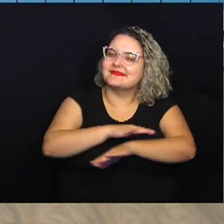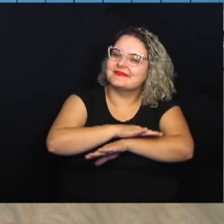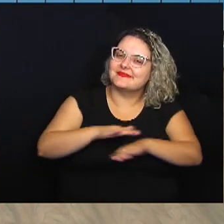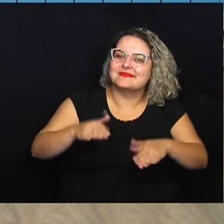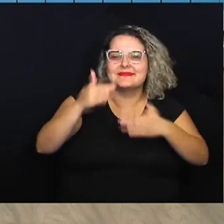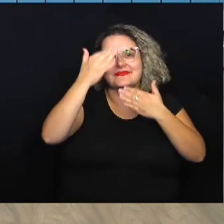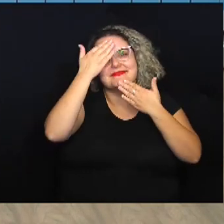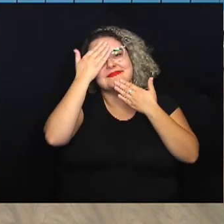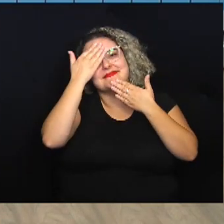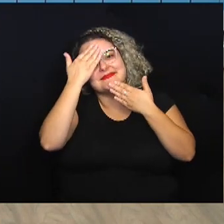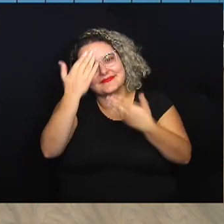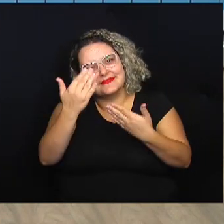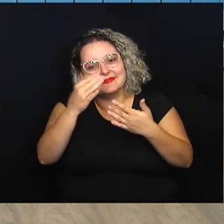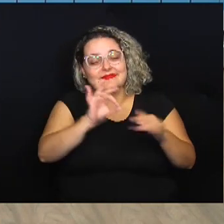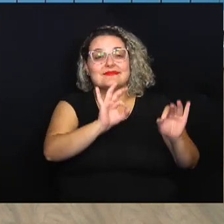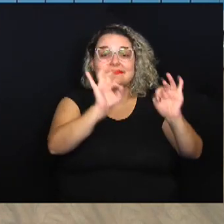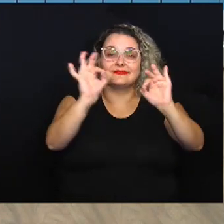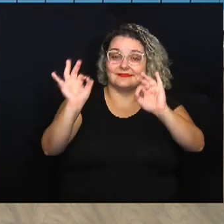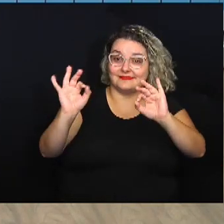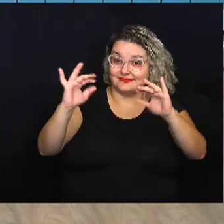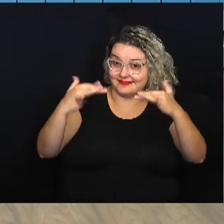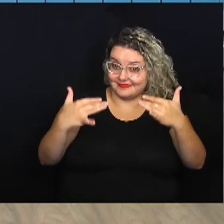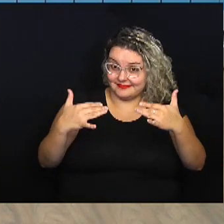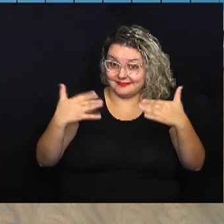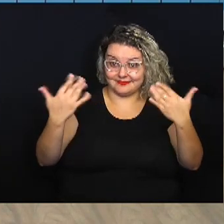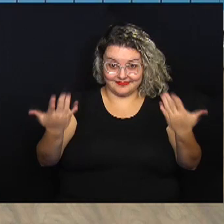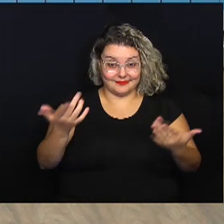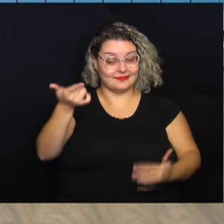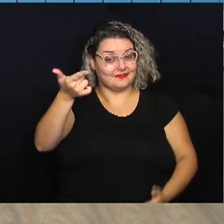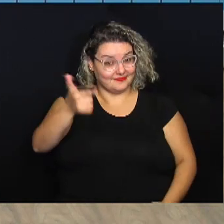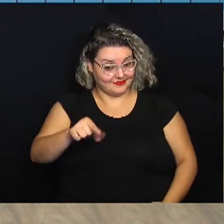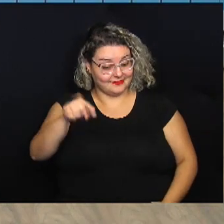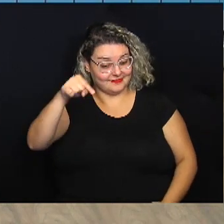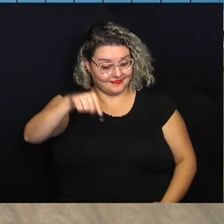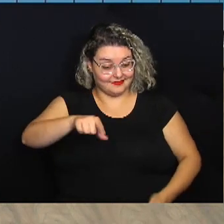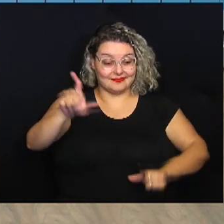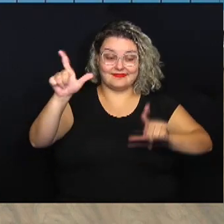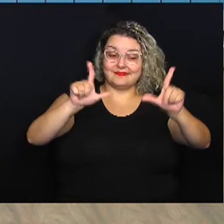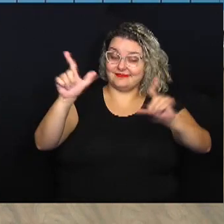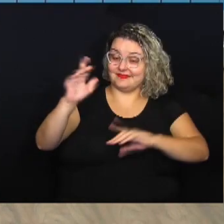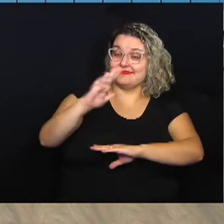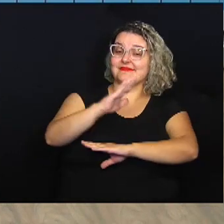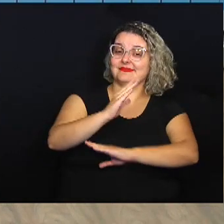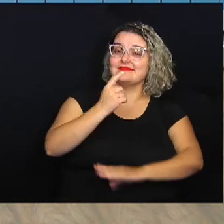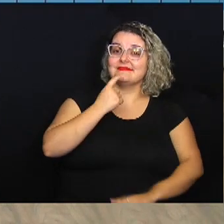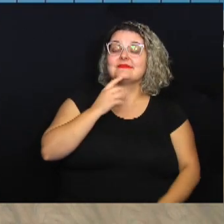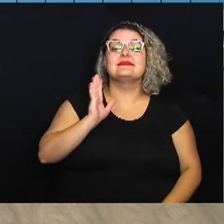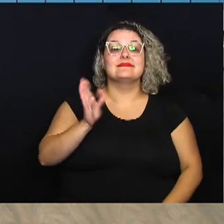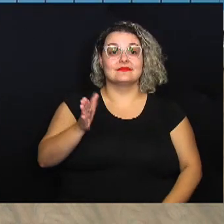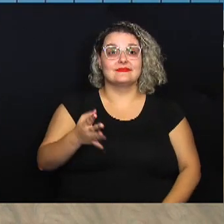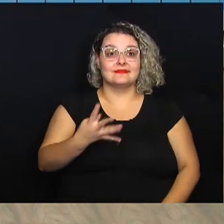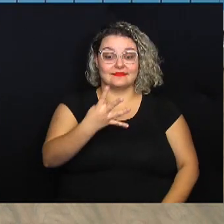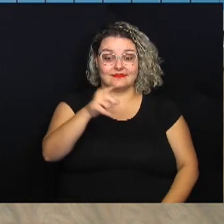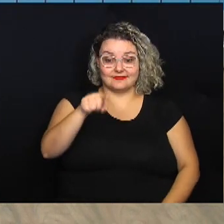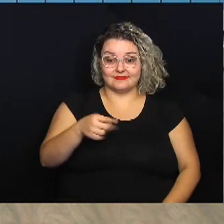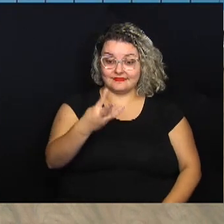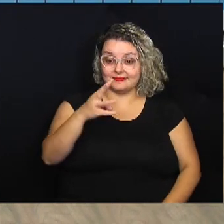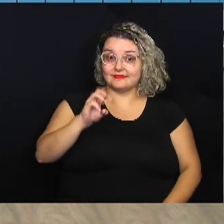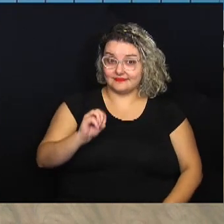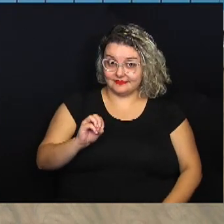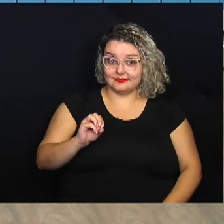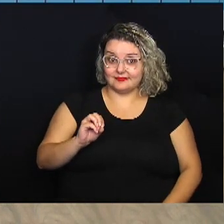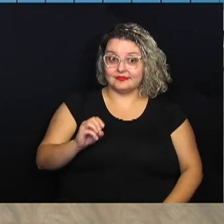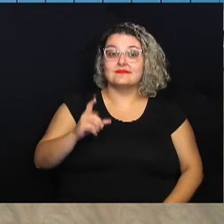Muito obrigado pela sua companhia, pela sua audiência. Continue aqui na TV Câmara Campinas. Daqui a pouco, às 4h30 da tarde,